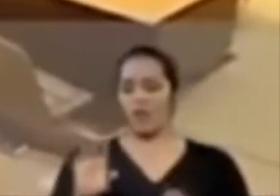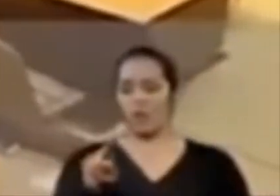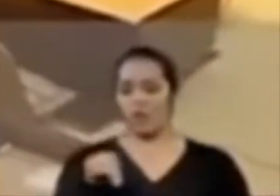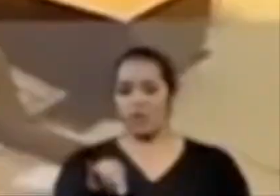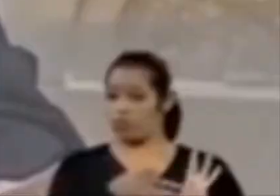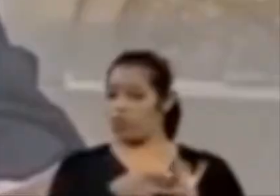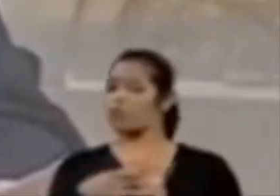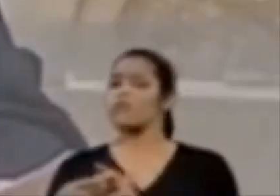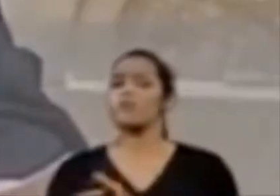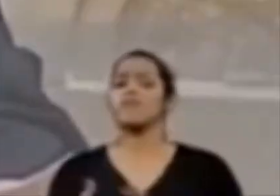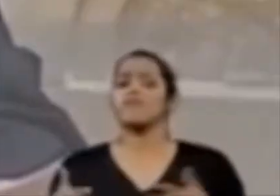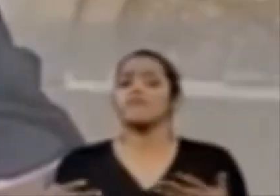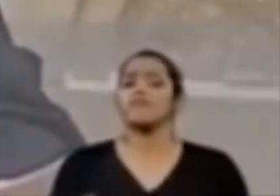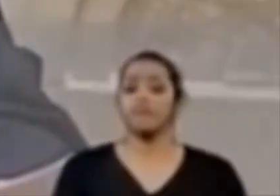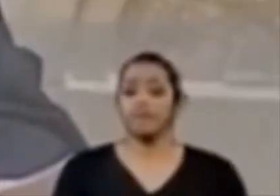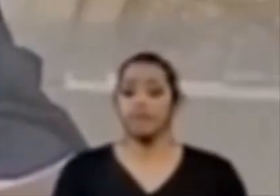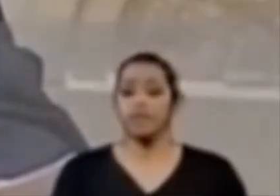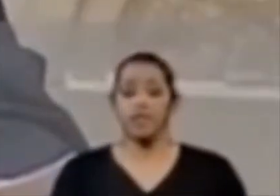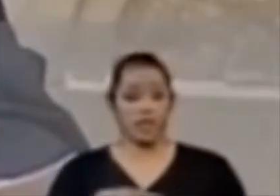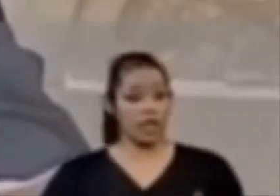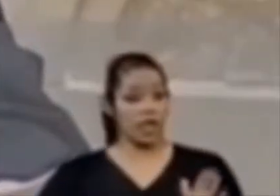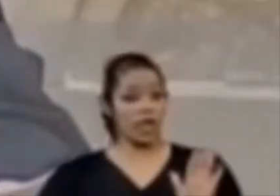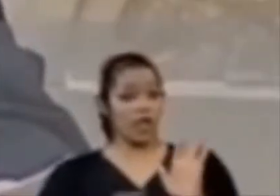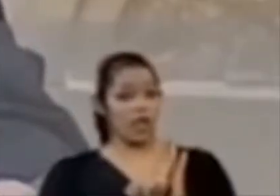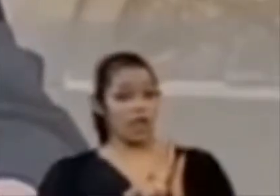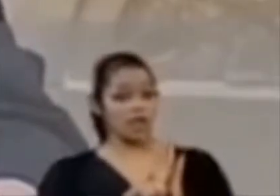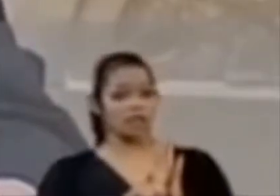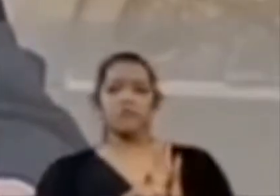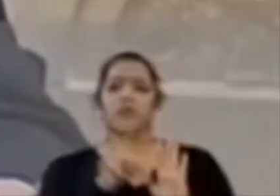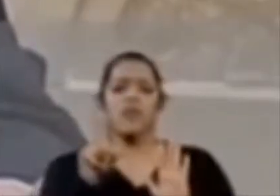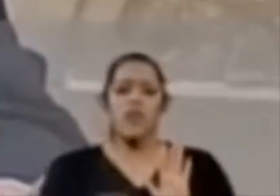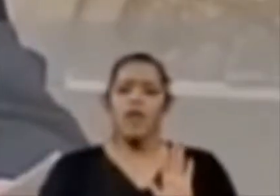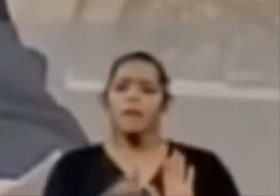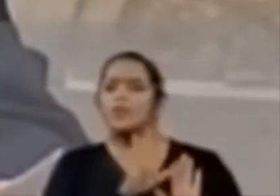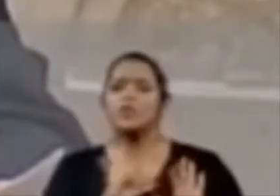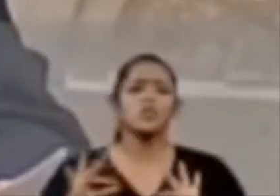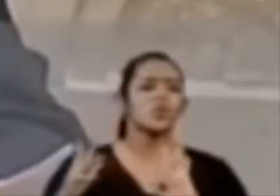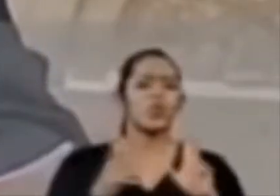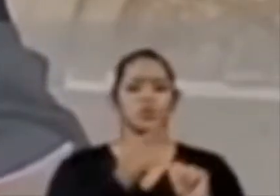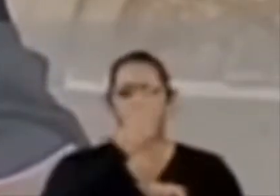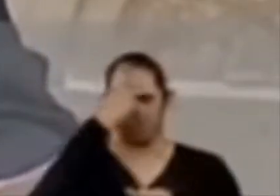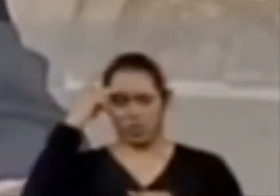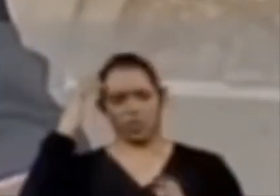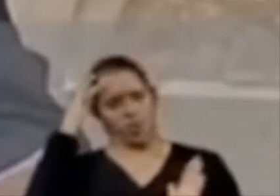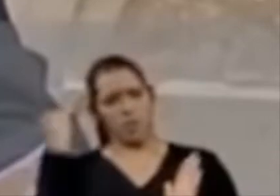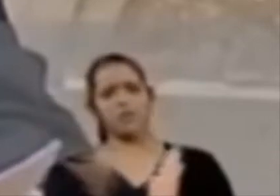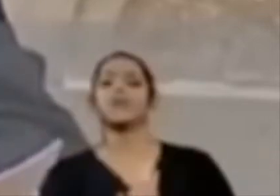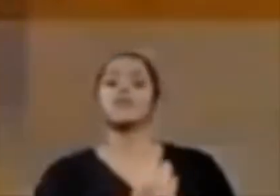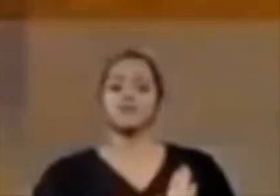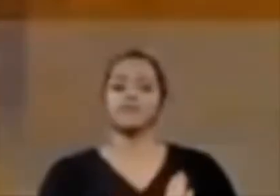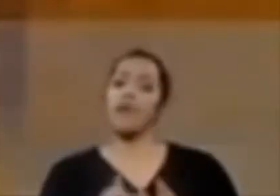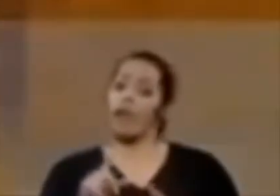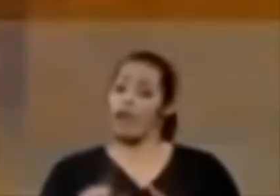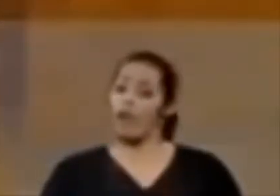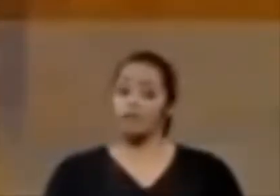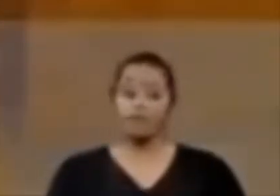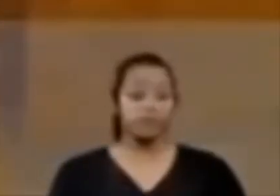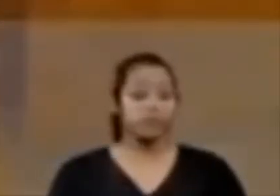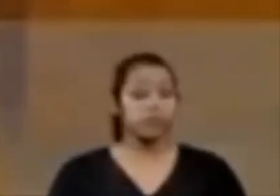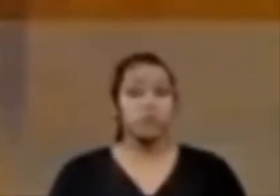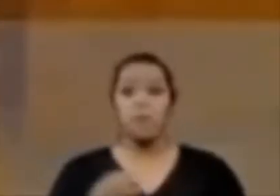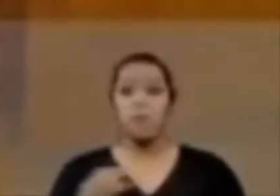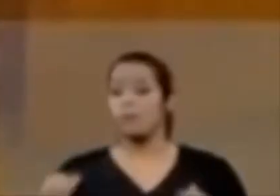das nações como um regime de leis que valem para todos. Este é um sinal extraordinário